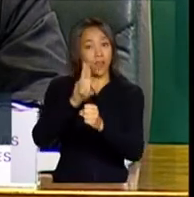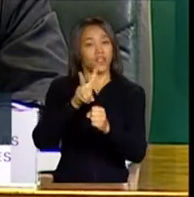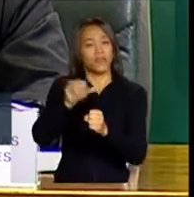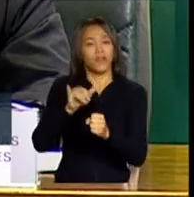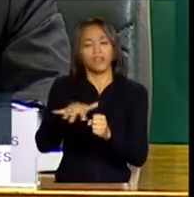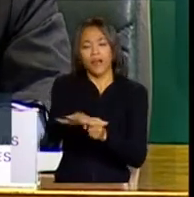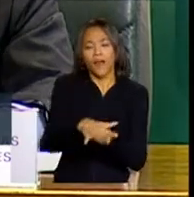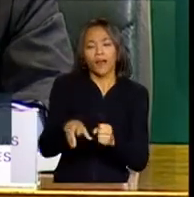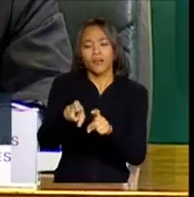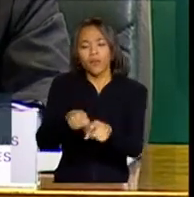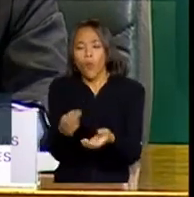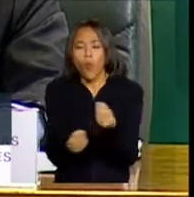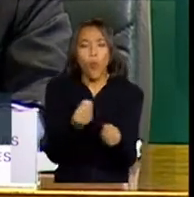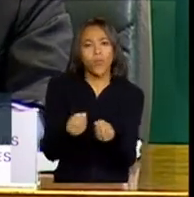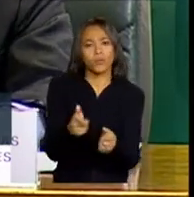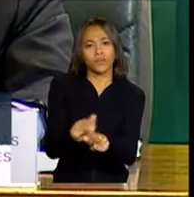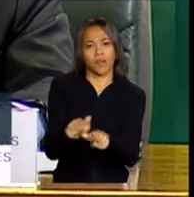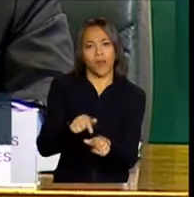à cultura